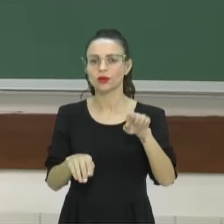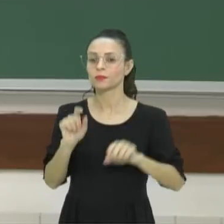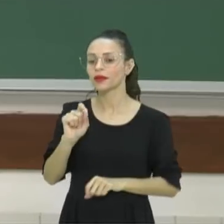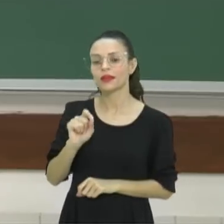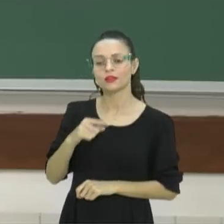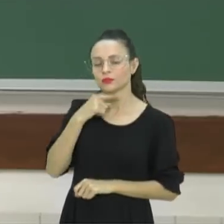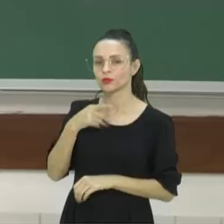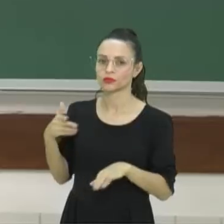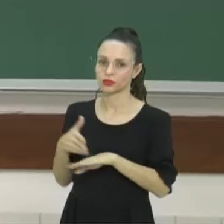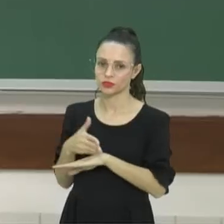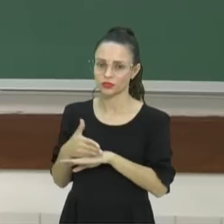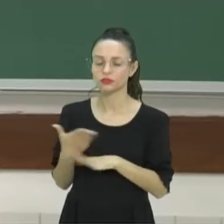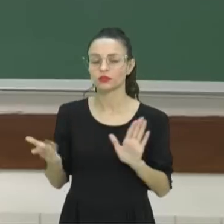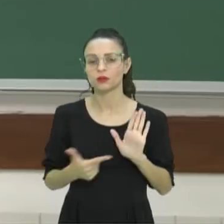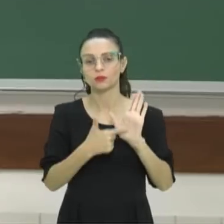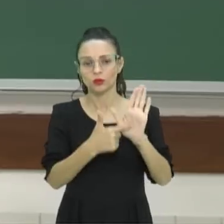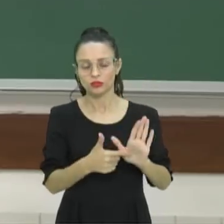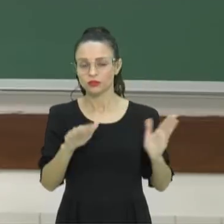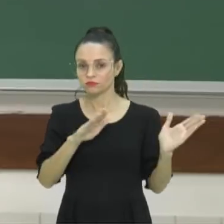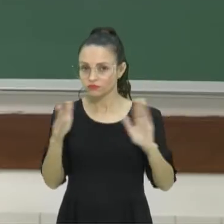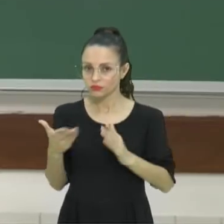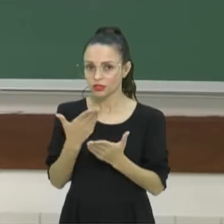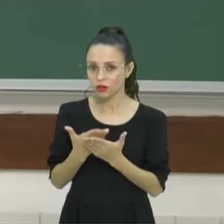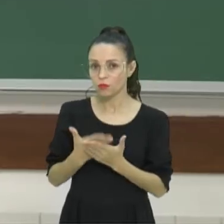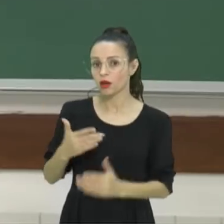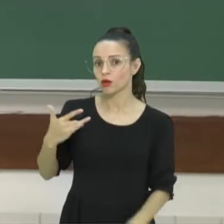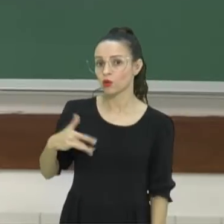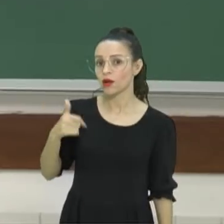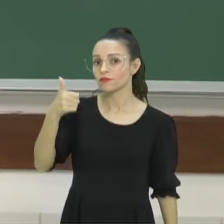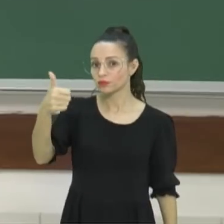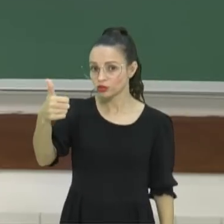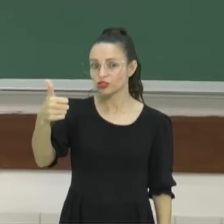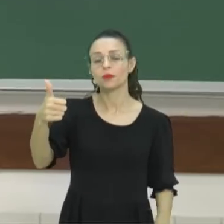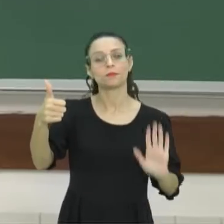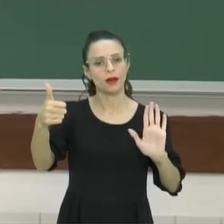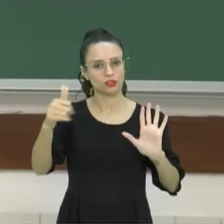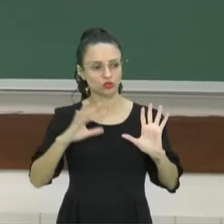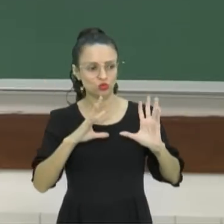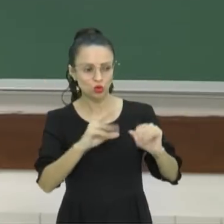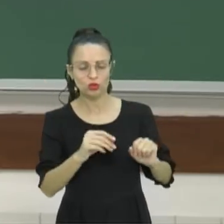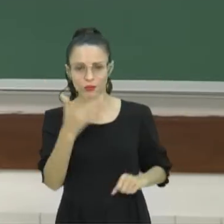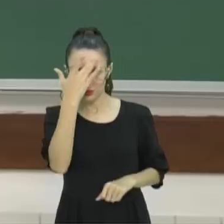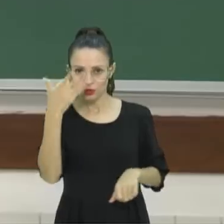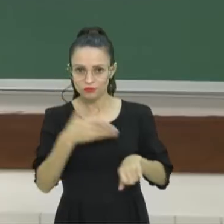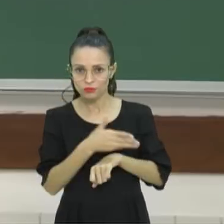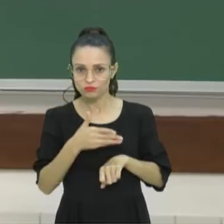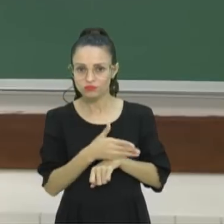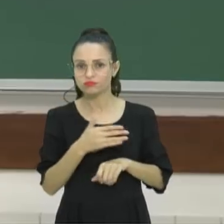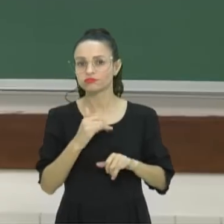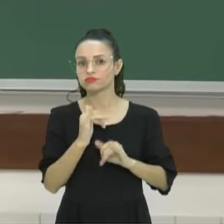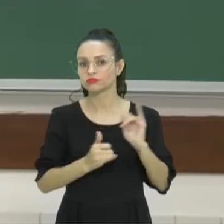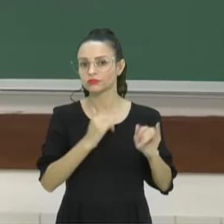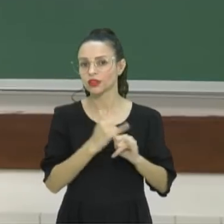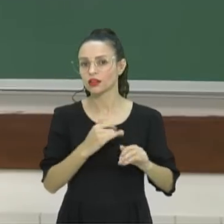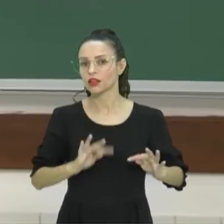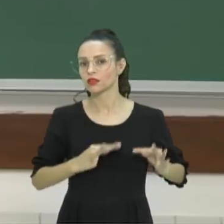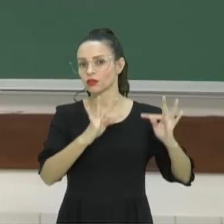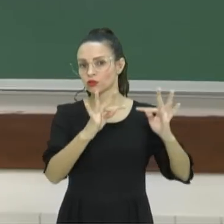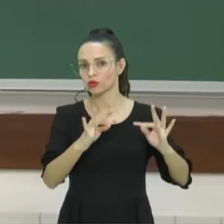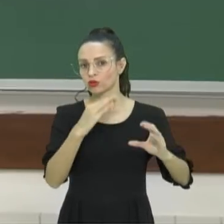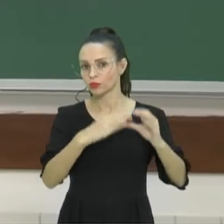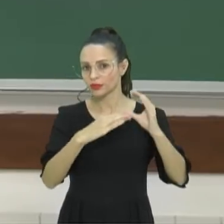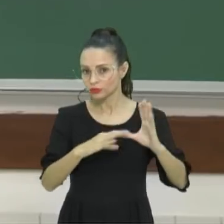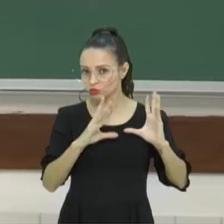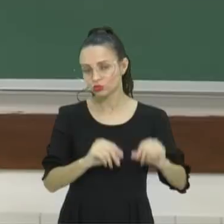acesso. Como eu disse, destacamos durante essa aula os aspectos positivos, mas nem todo mundo tem acesso a essas tecnologias ou a esses meios